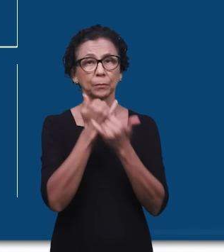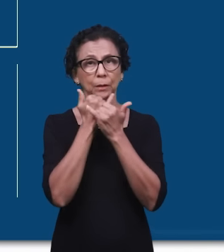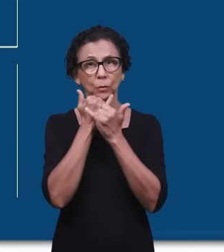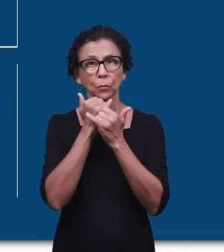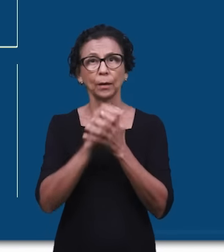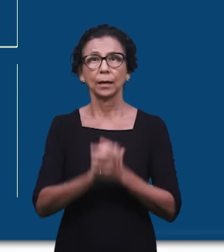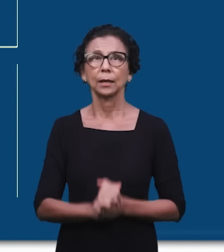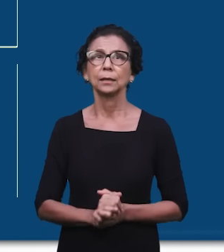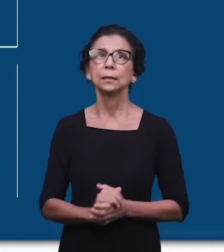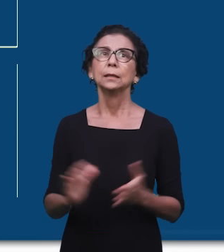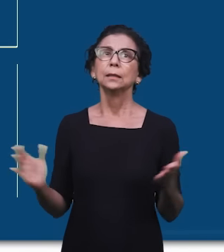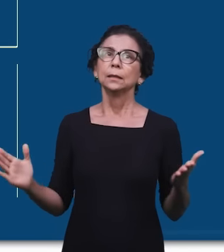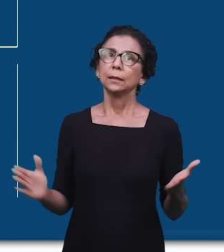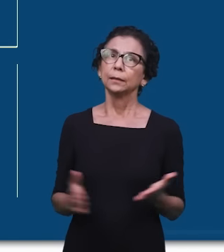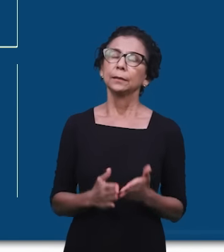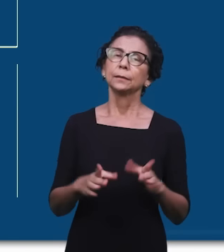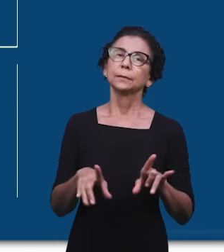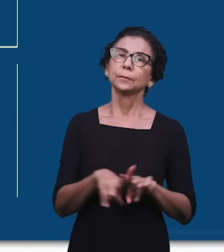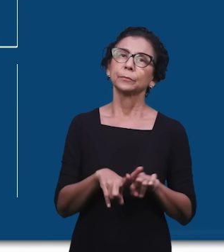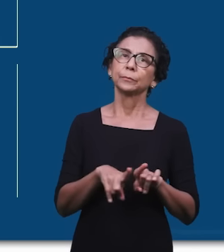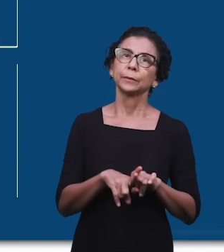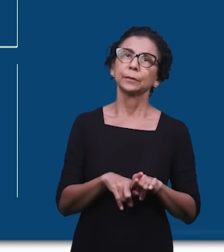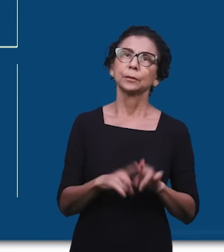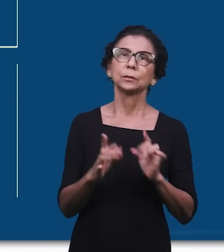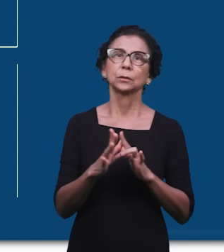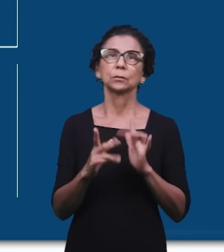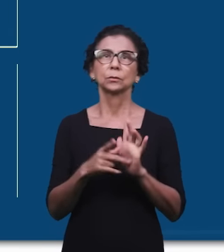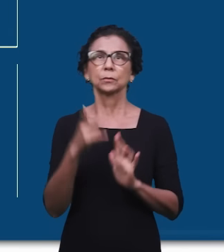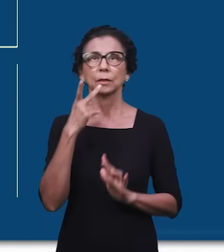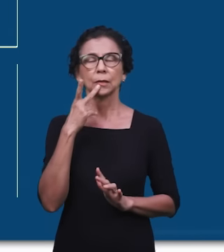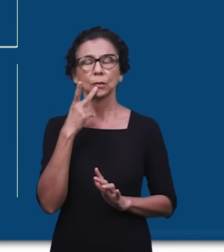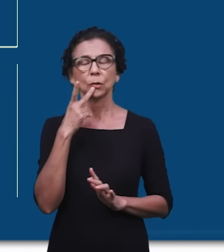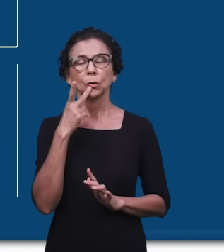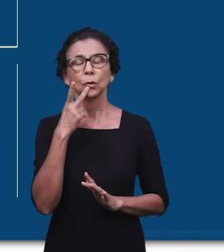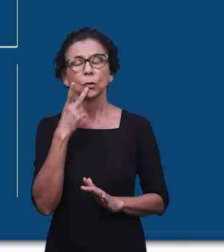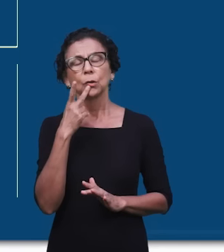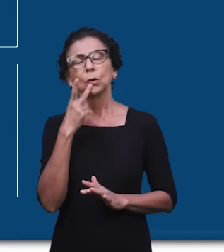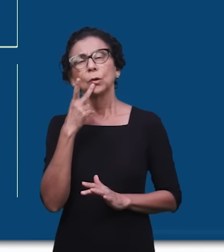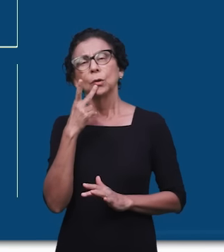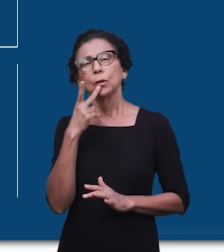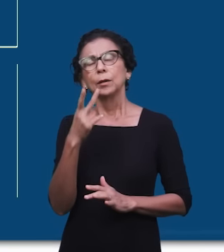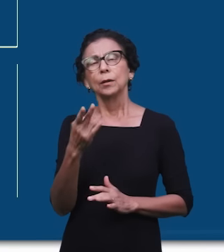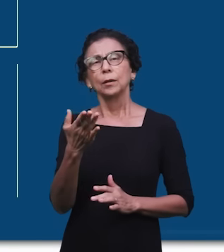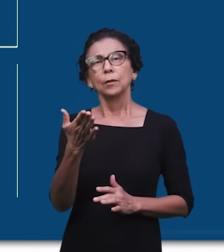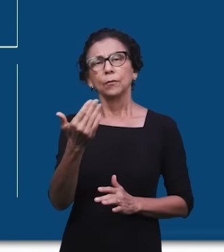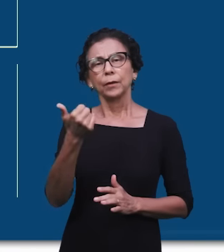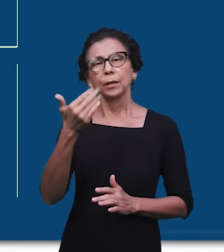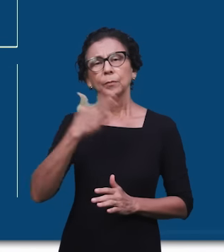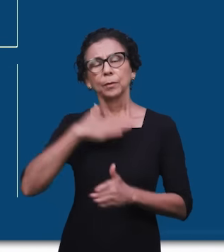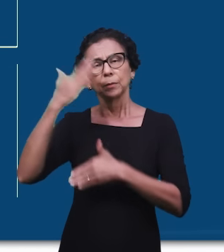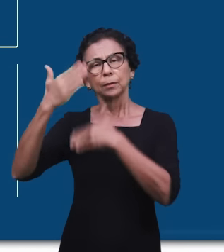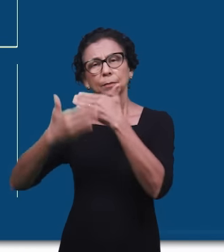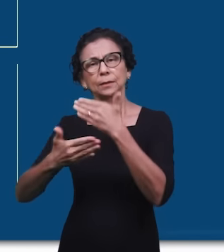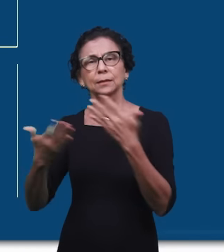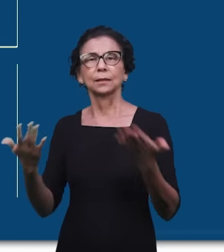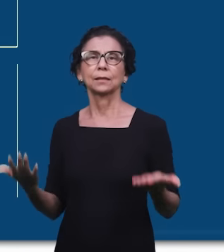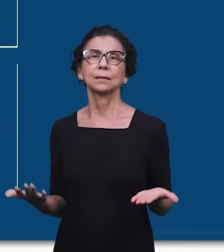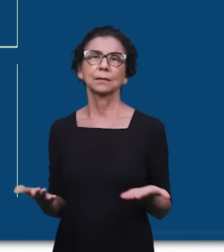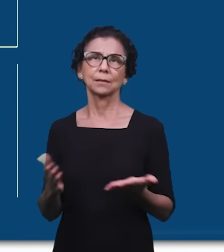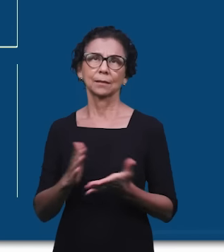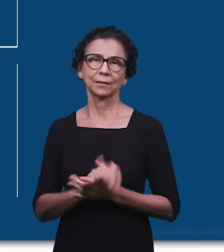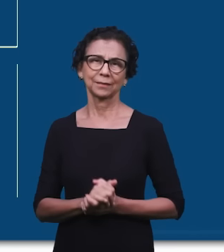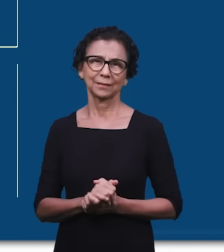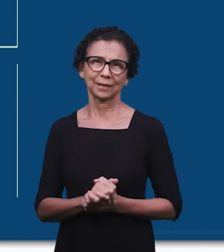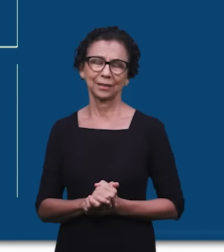estáis cansados e oprimidos, eu vos aliviarei. E encontrareis descanso, ou seja, era o sábado, né? Encontrareis